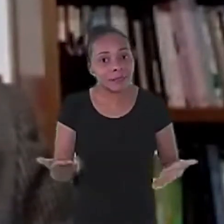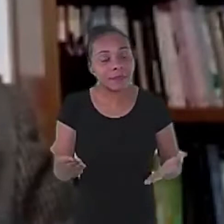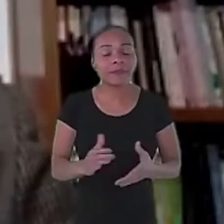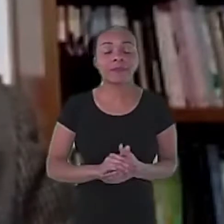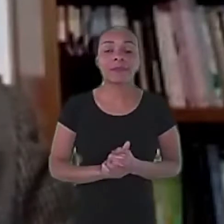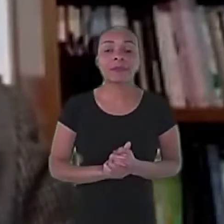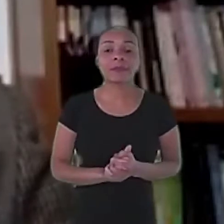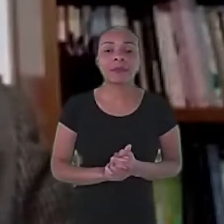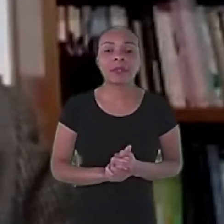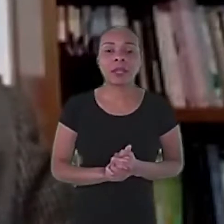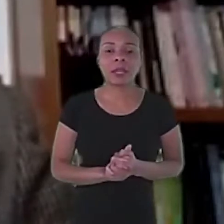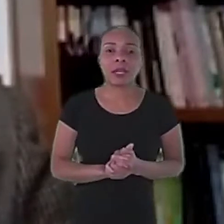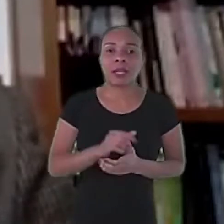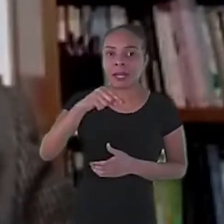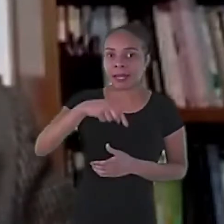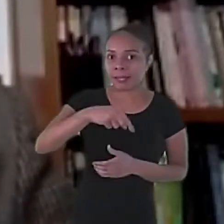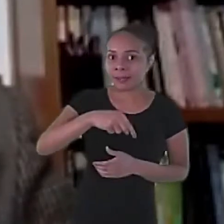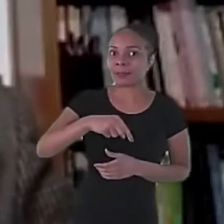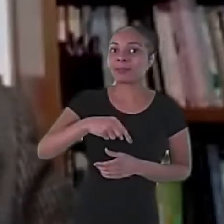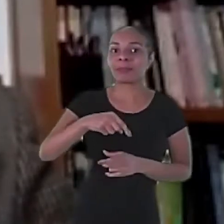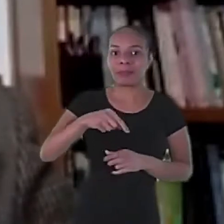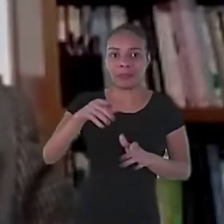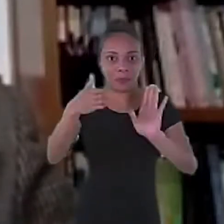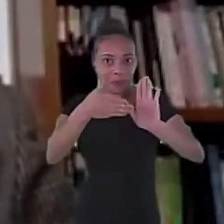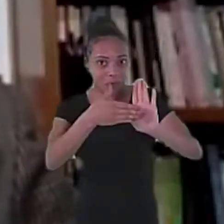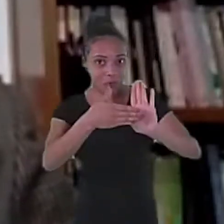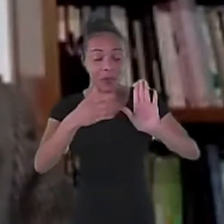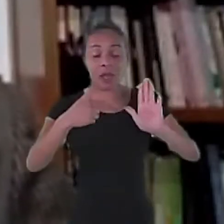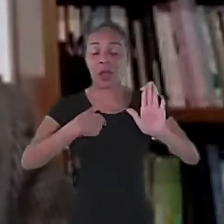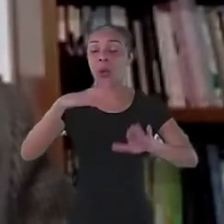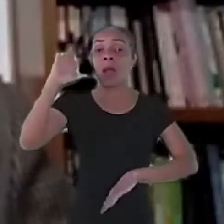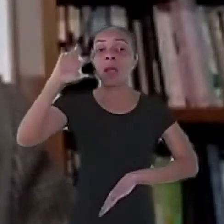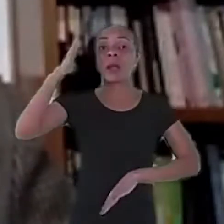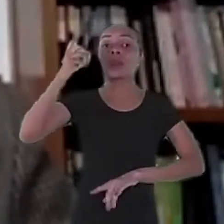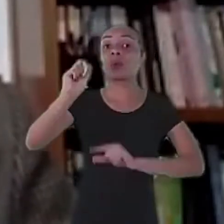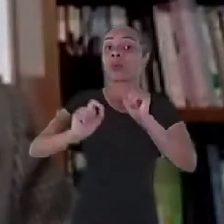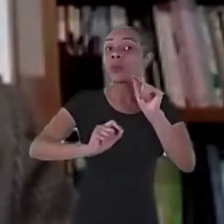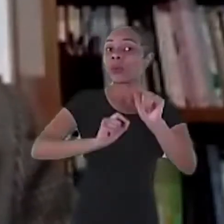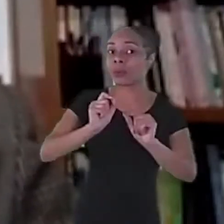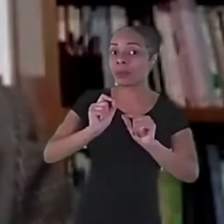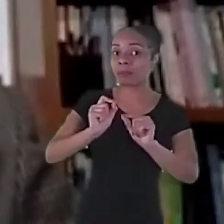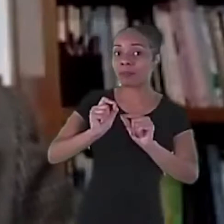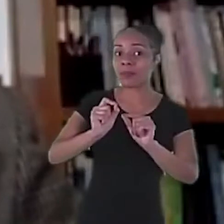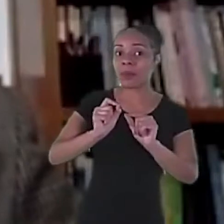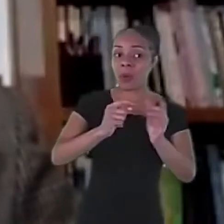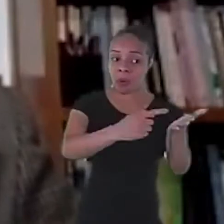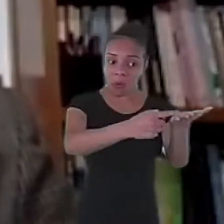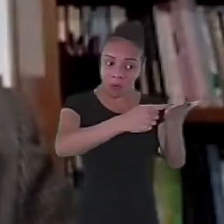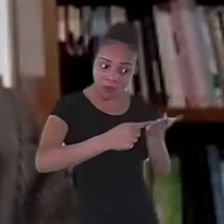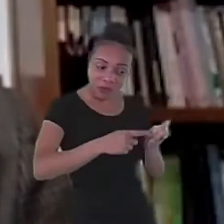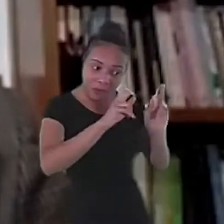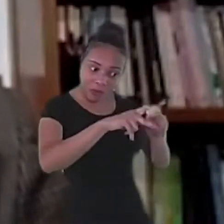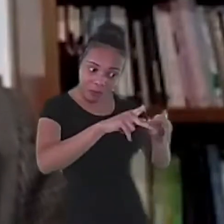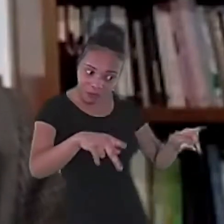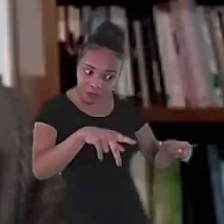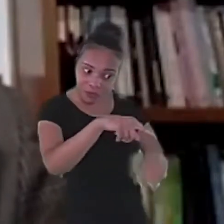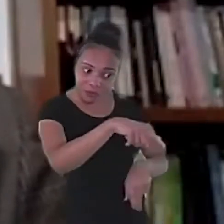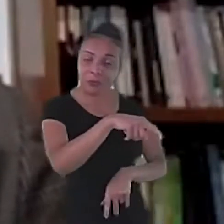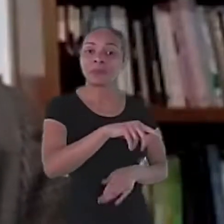decidi convidar o professor Campolino para entrar nessa